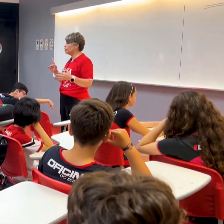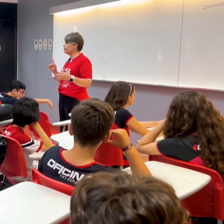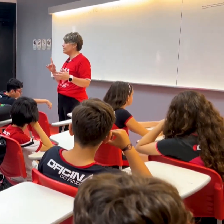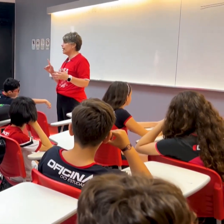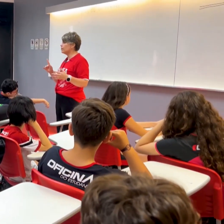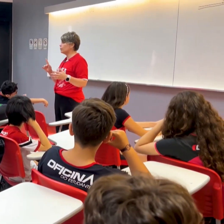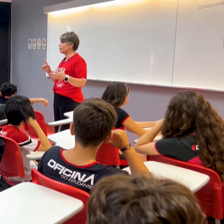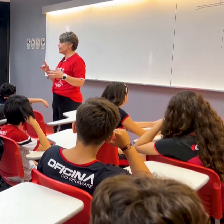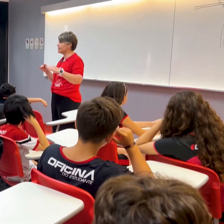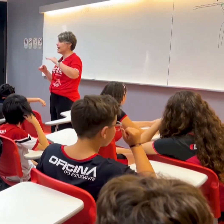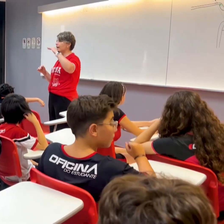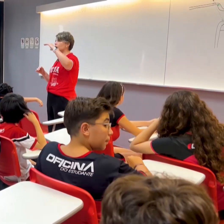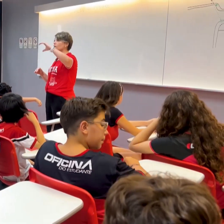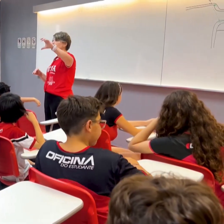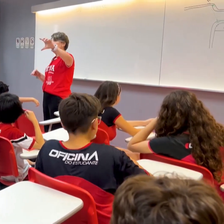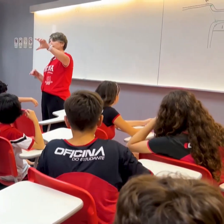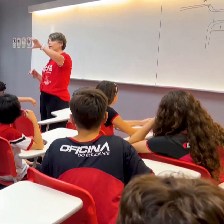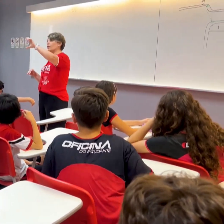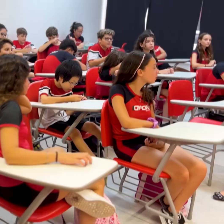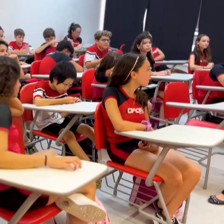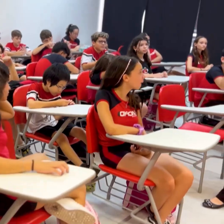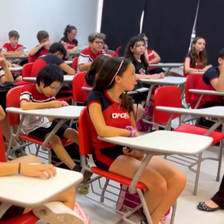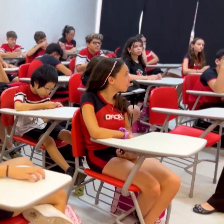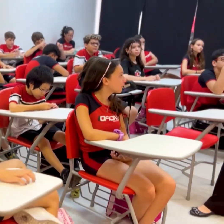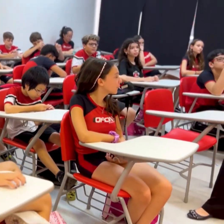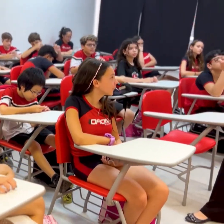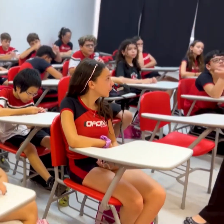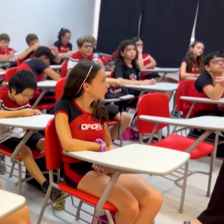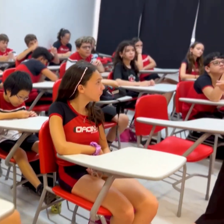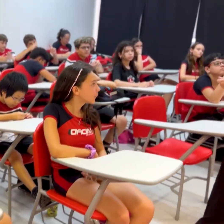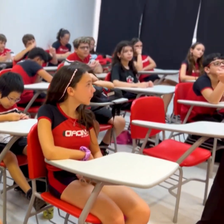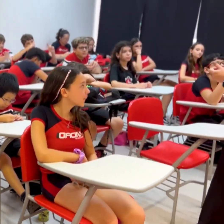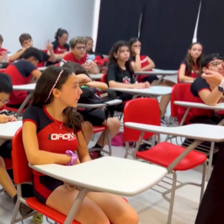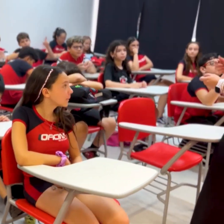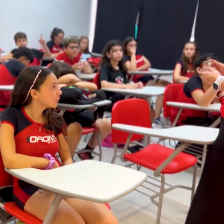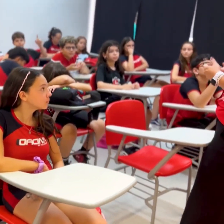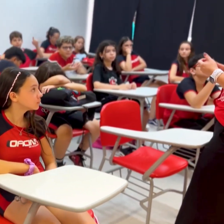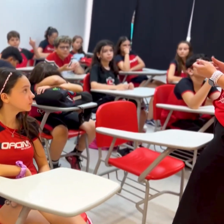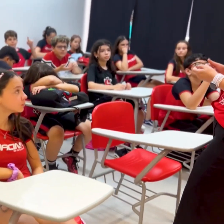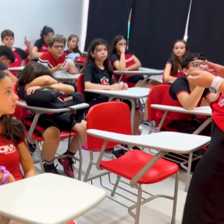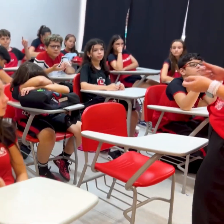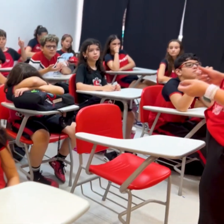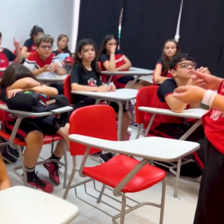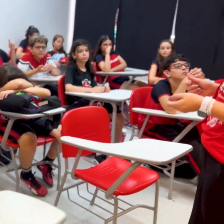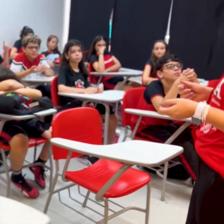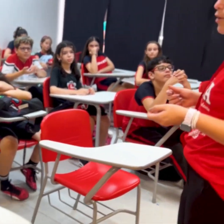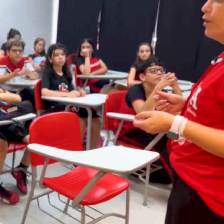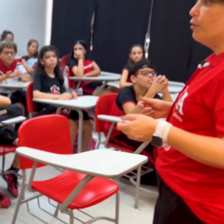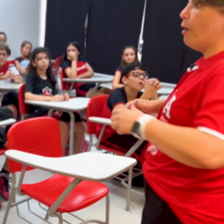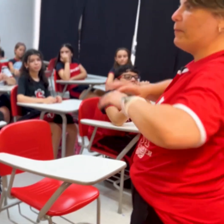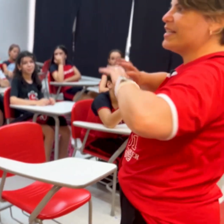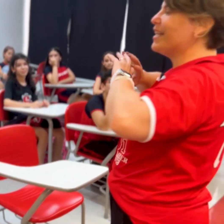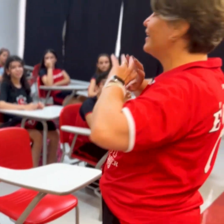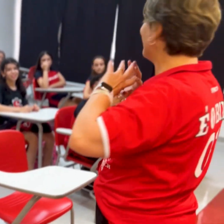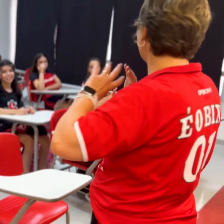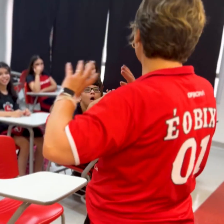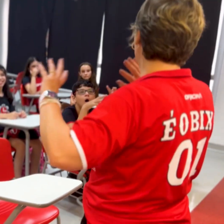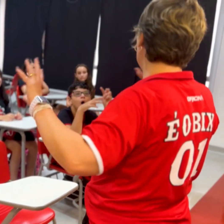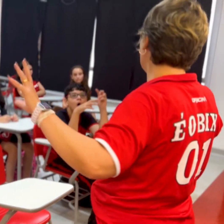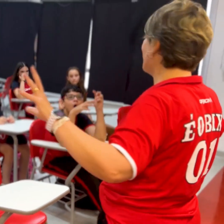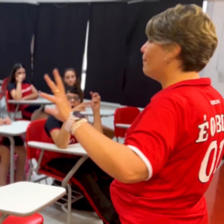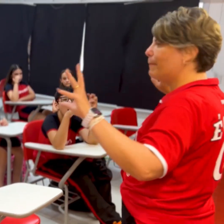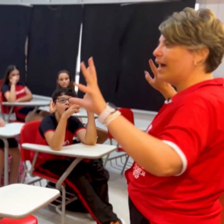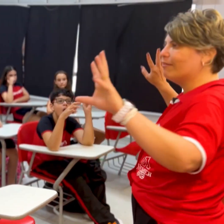não aprenderem desde cedo, os estudantes, de forma geral, tanto crianças quanto jovens, terão